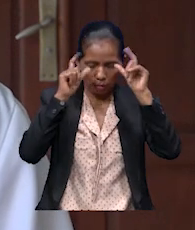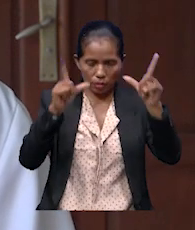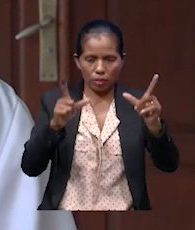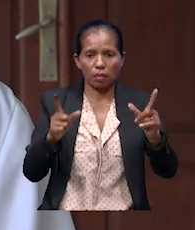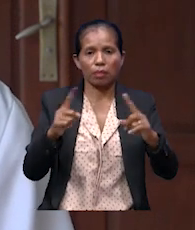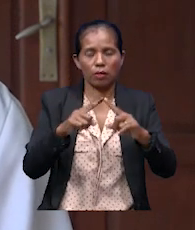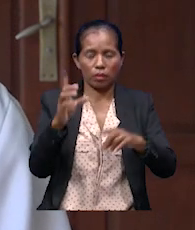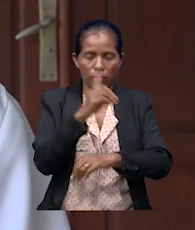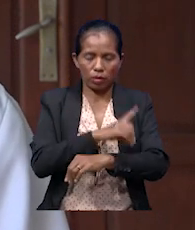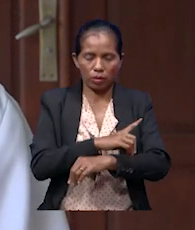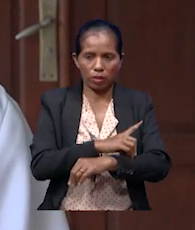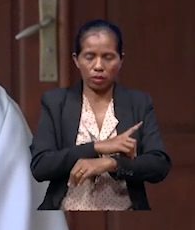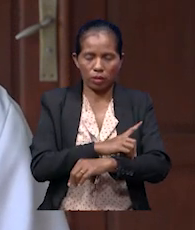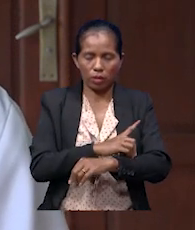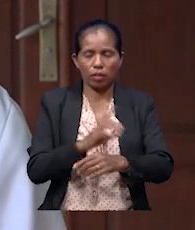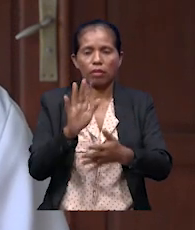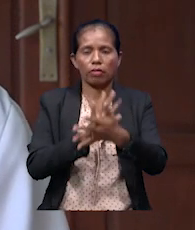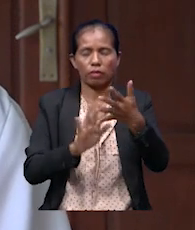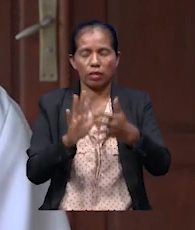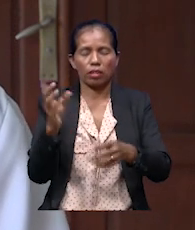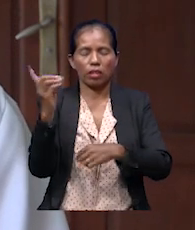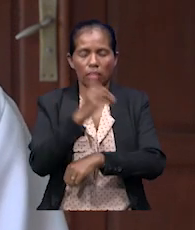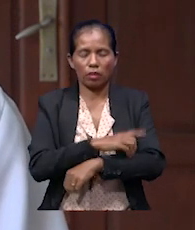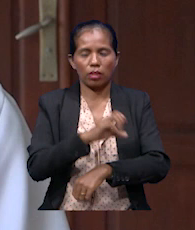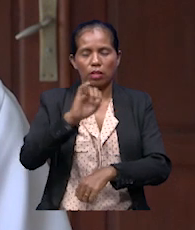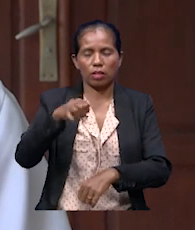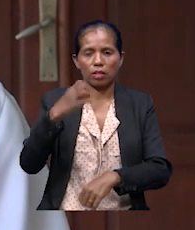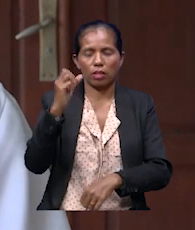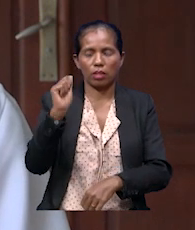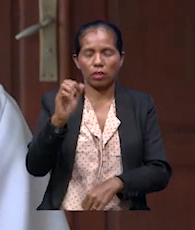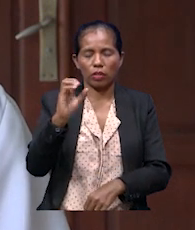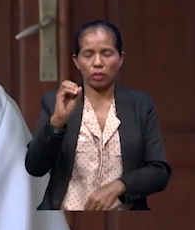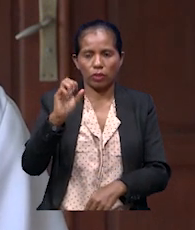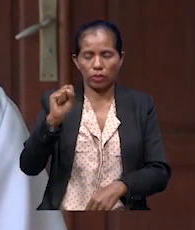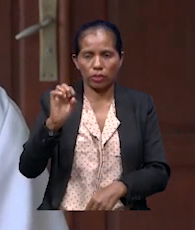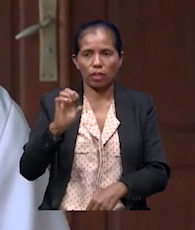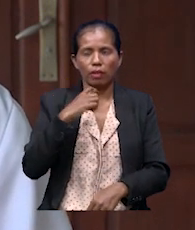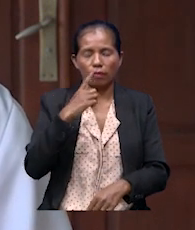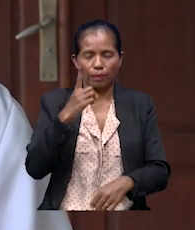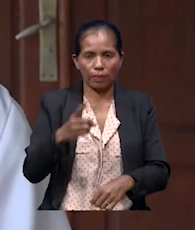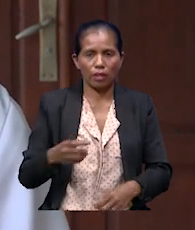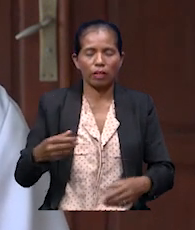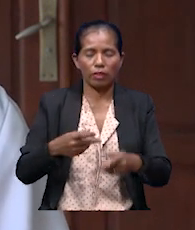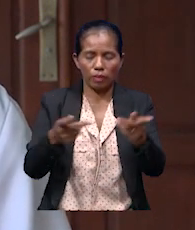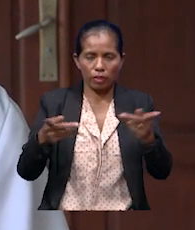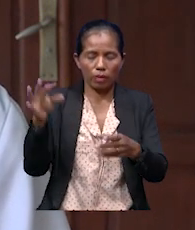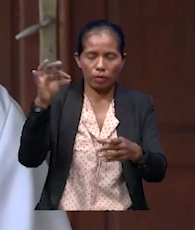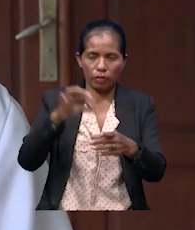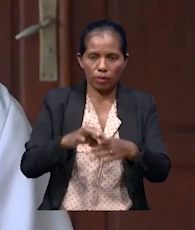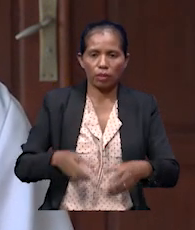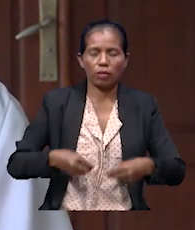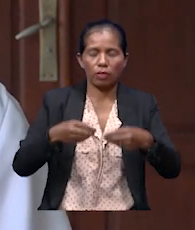ohing ia festa san zen ninia nebe ita hakat ba ia itene sentru votasam sira ho de ezerse ho di ezerse